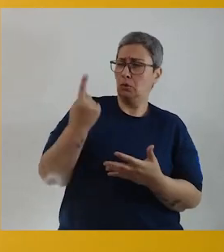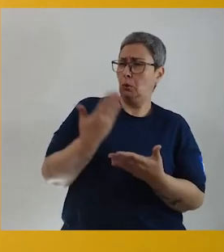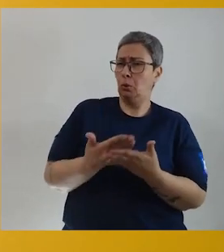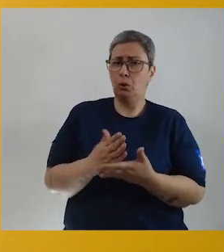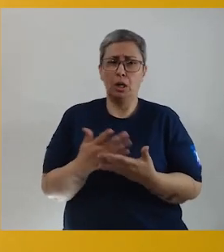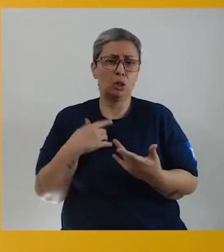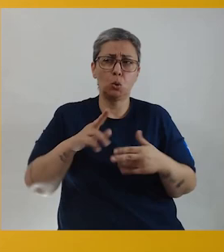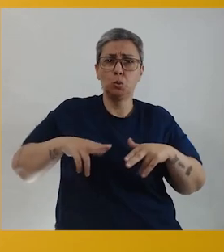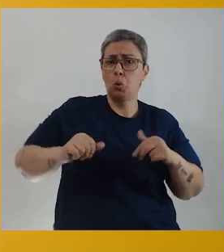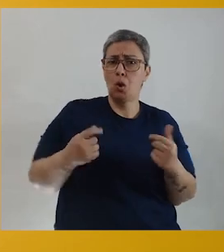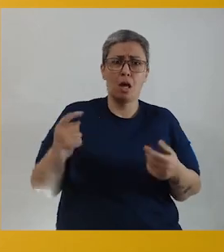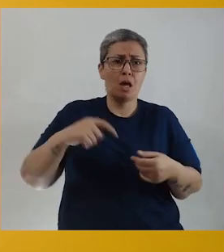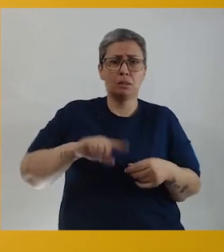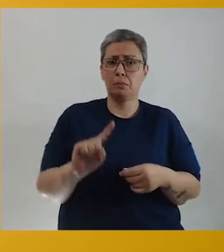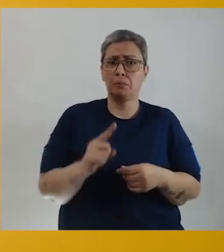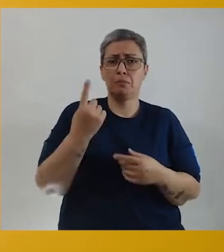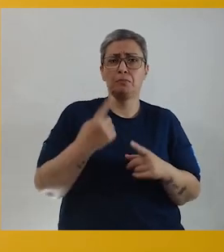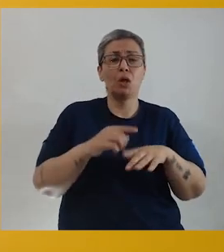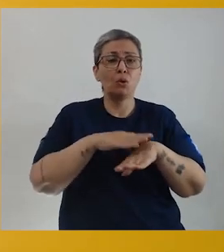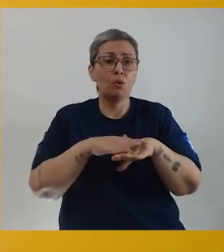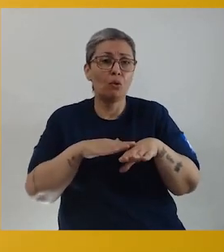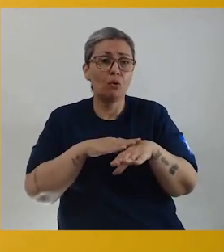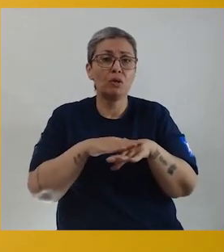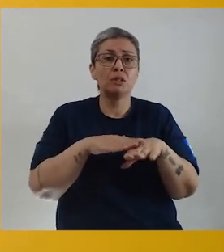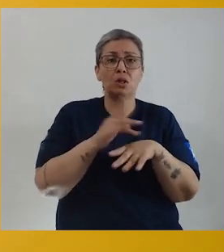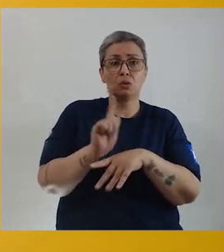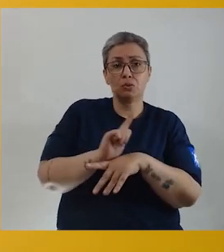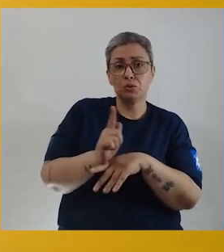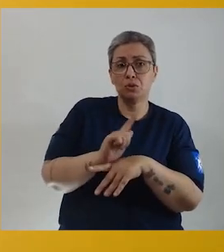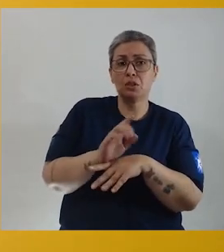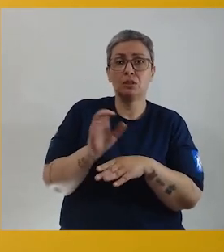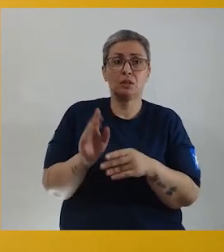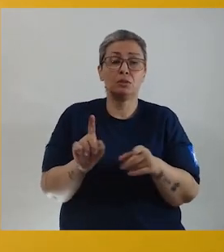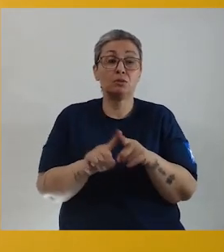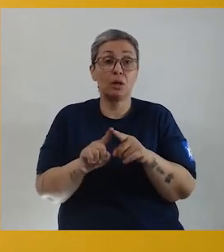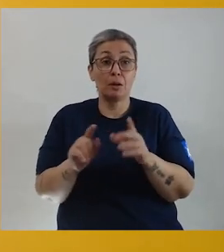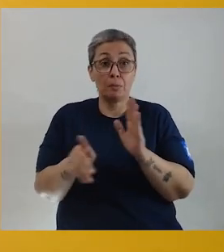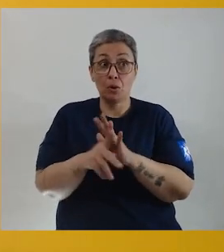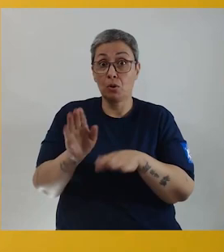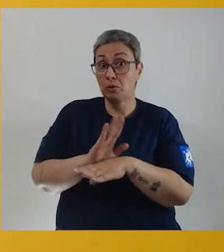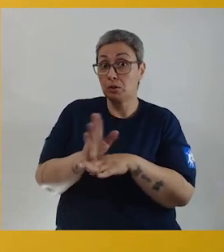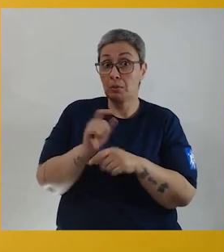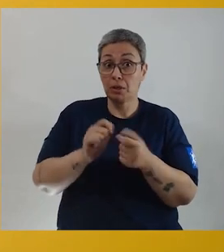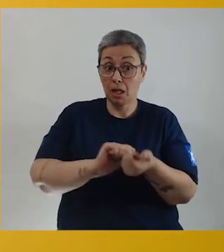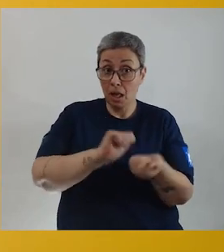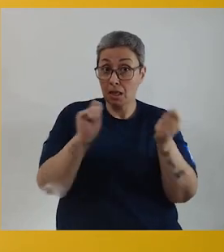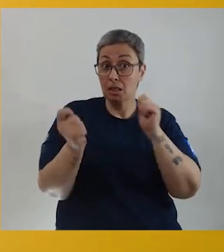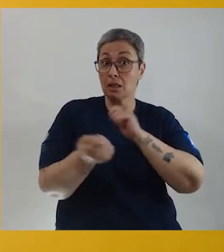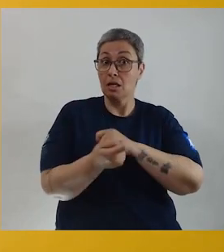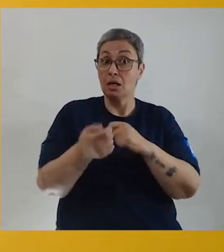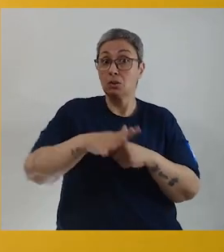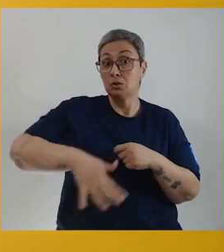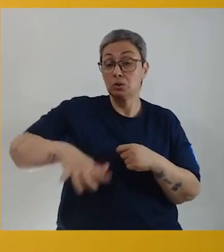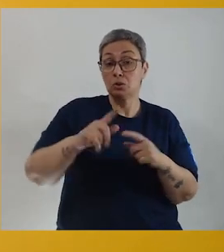aquele espaço que ela nunca esteve. Então, nós conversamos com a gerência do Cinemark para pensar nessa adaptação